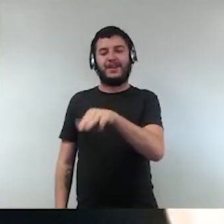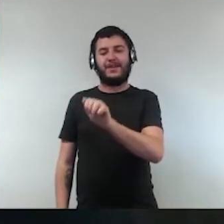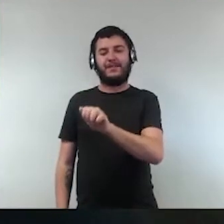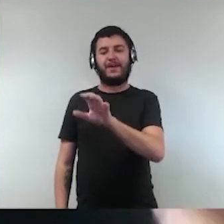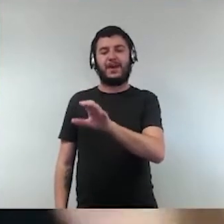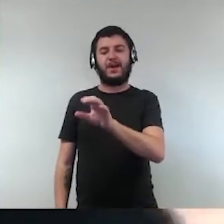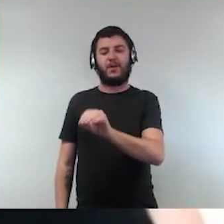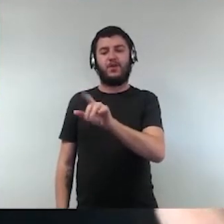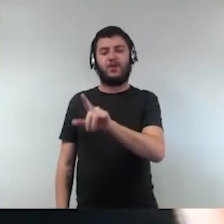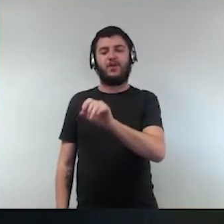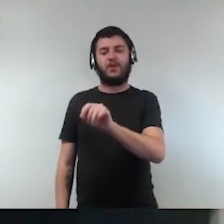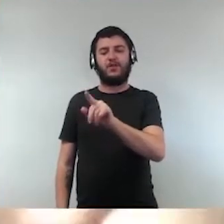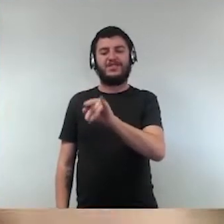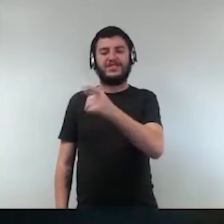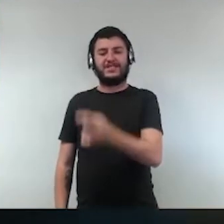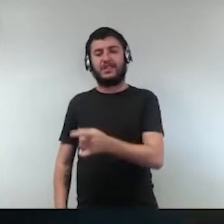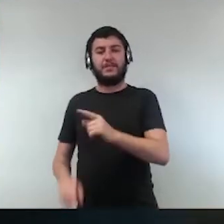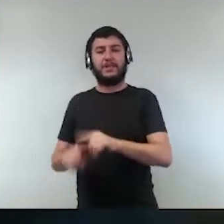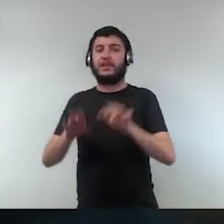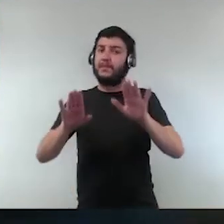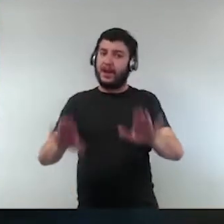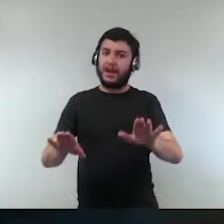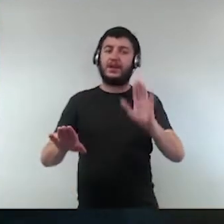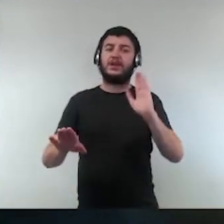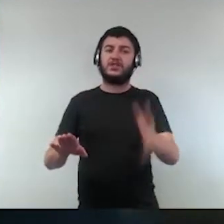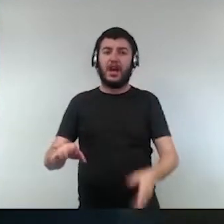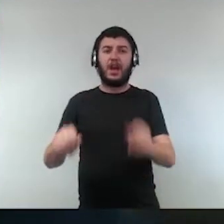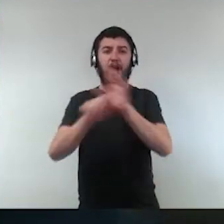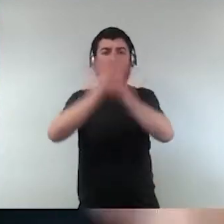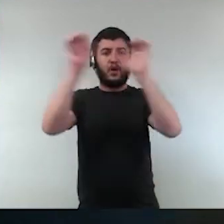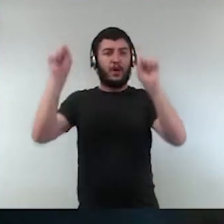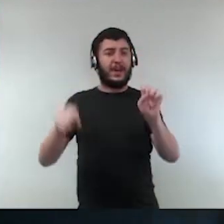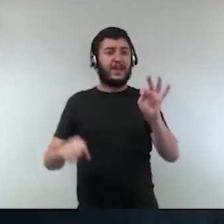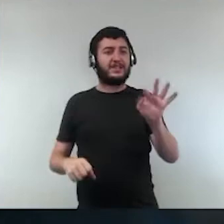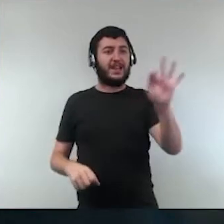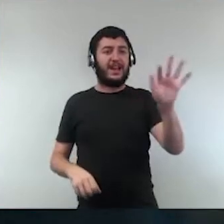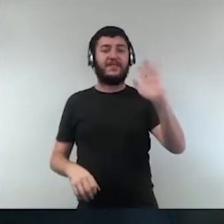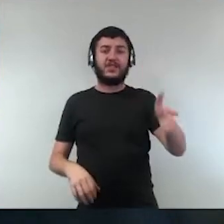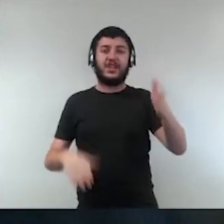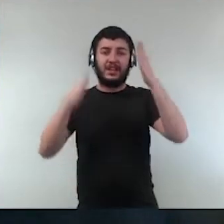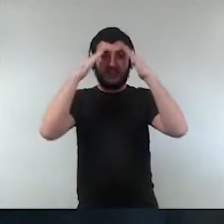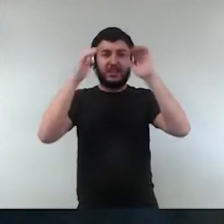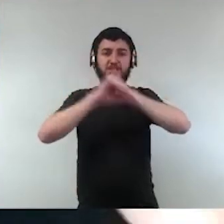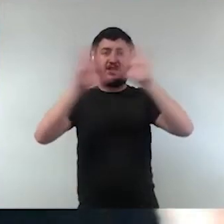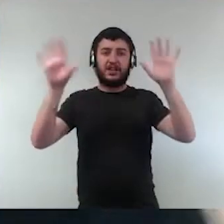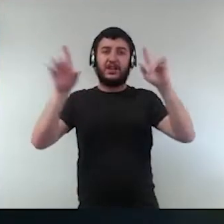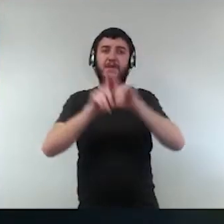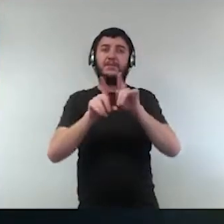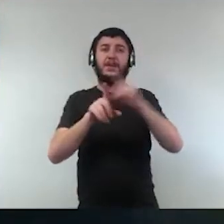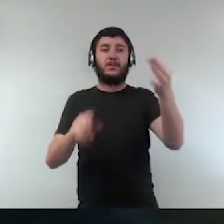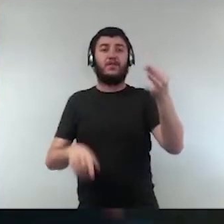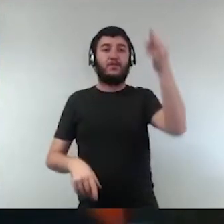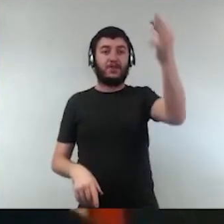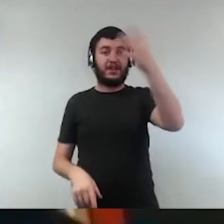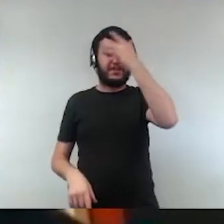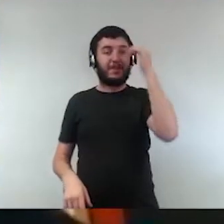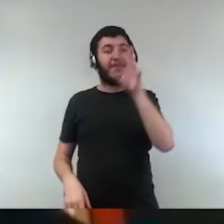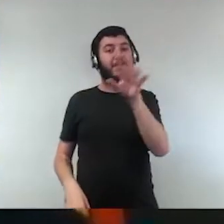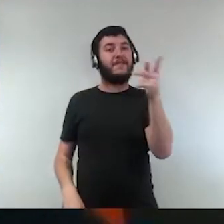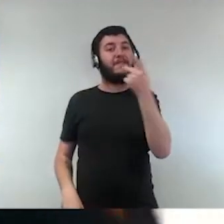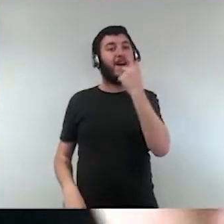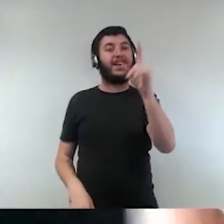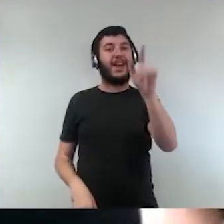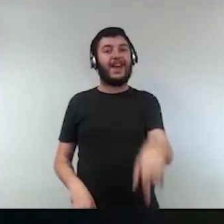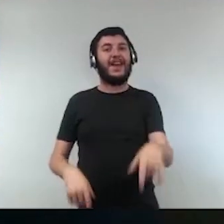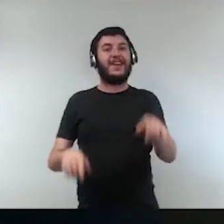Isso parece ser muito claro, e o Supremo Tribunal Federal, naquilo que no futuro chamará de Supremo da Pandemia,